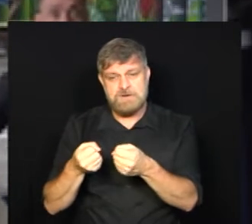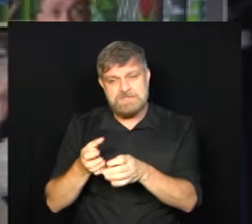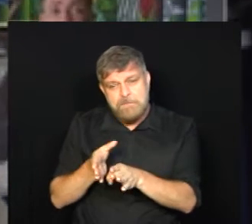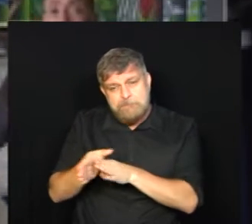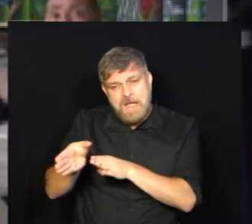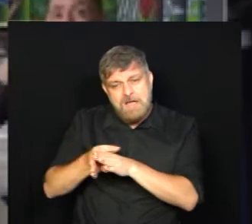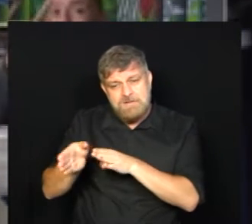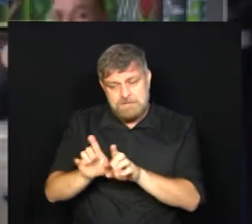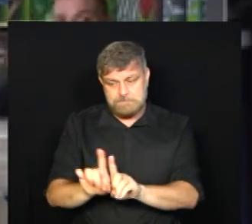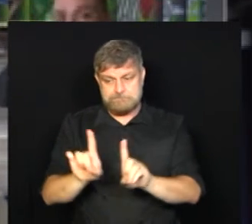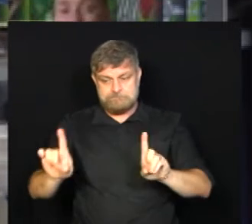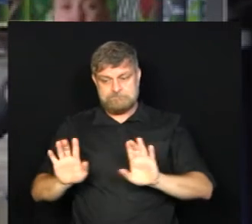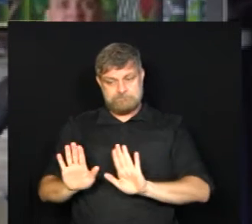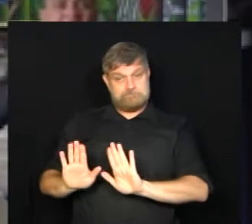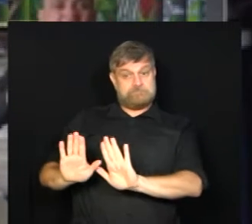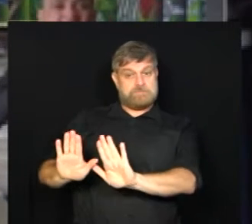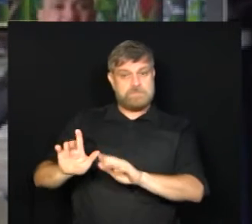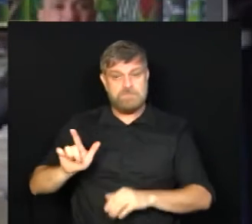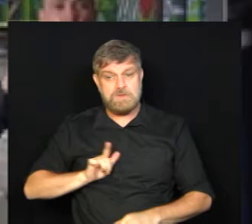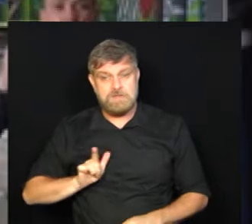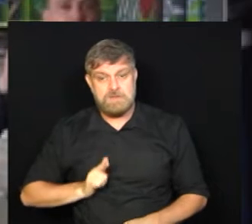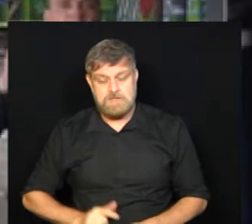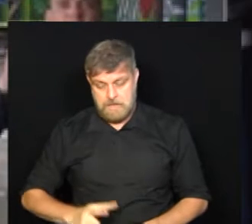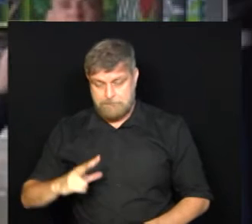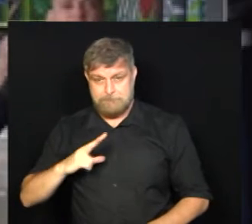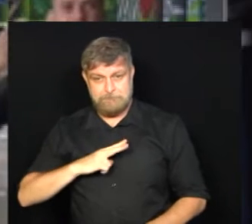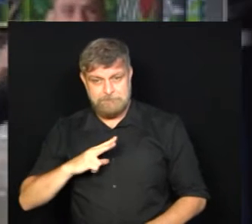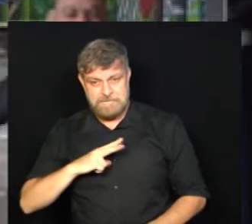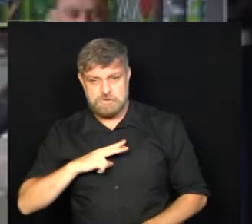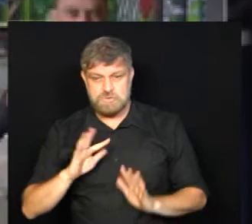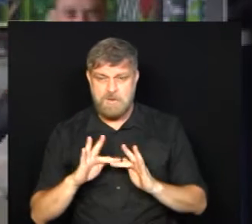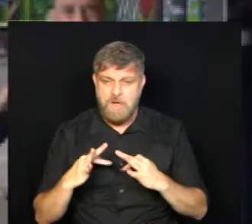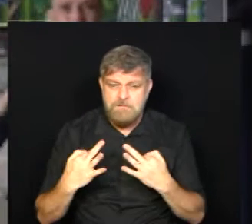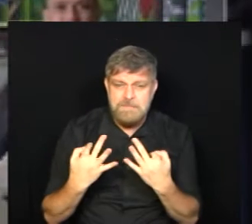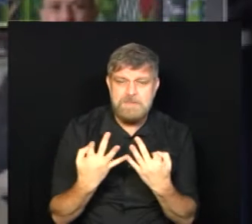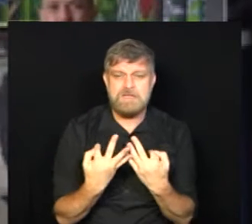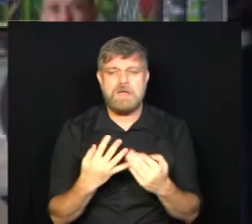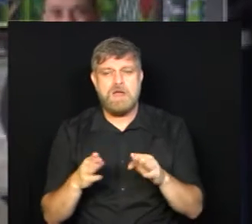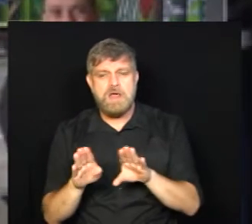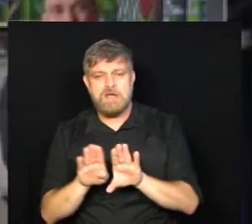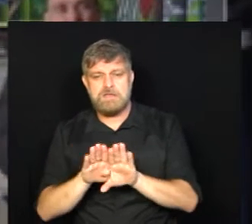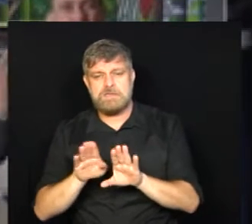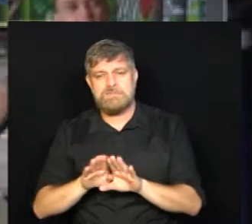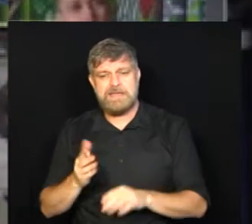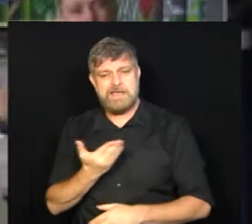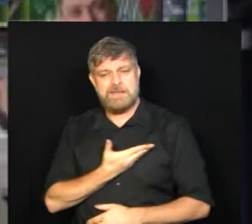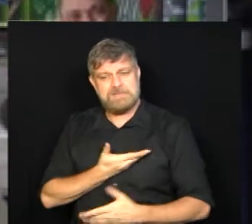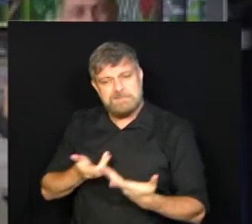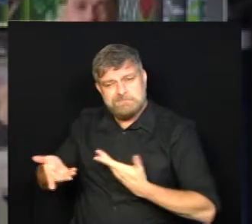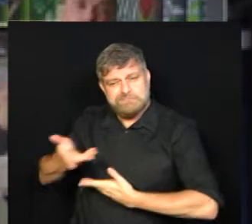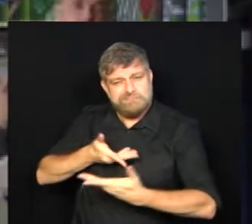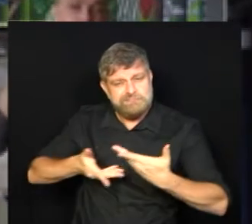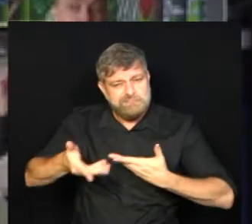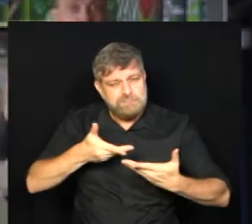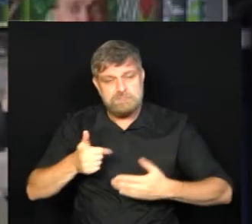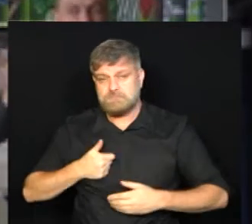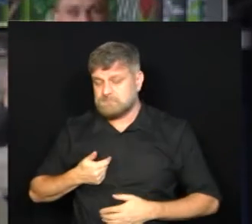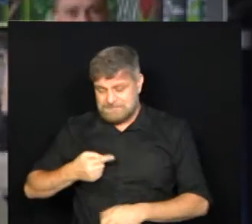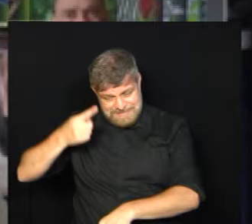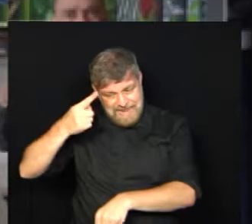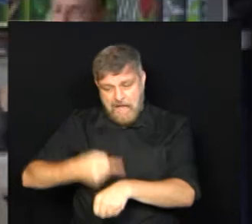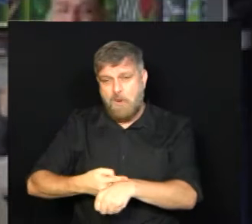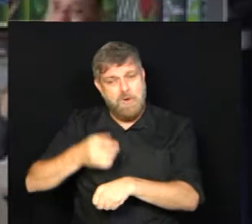recomendação de reuniões de ordem pessoal, familiar, de amizade. Nós, nesse momento,